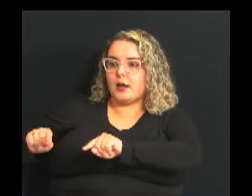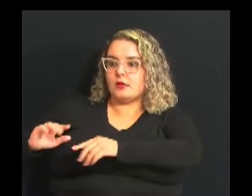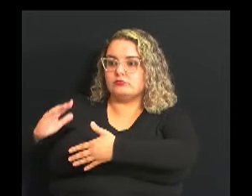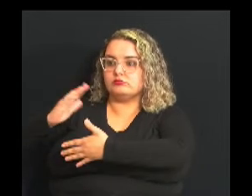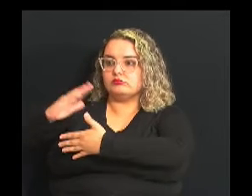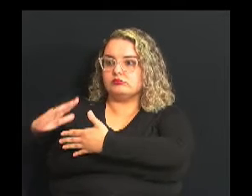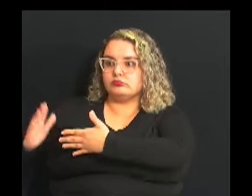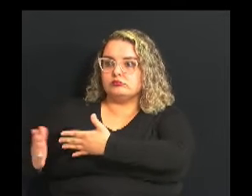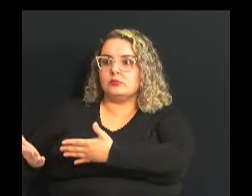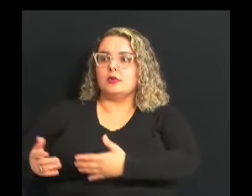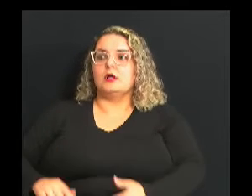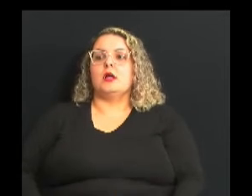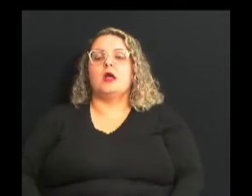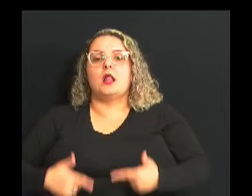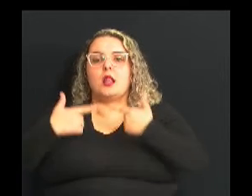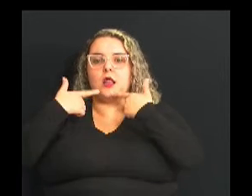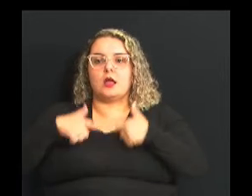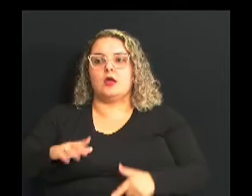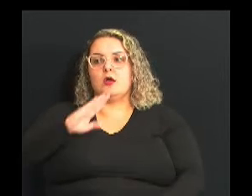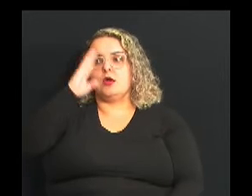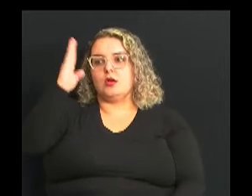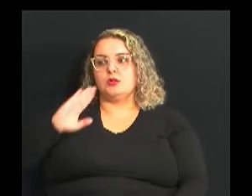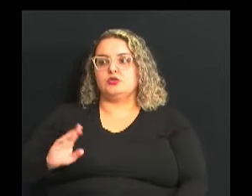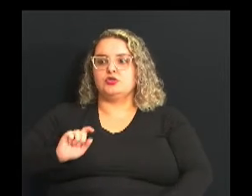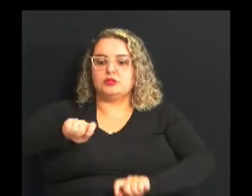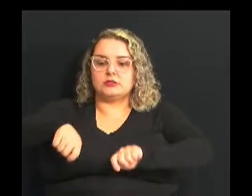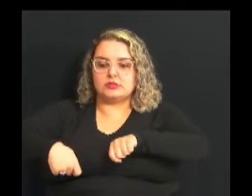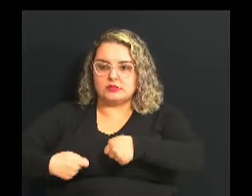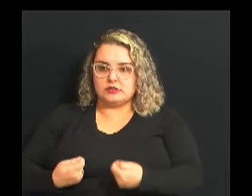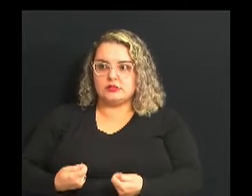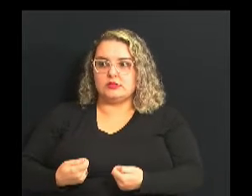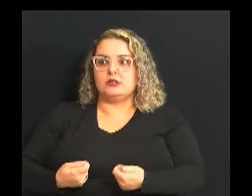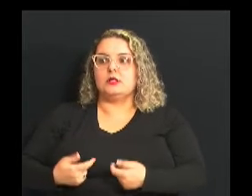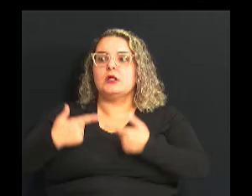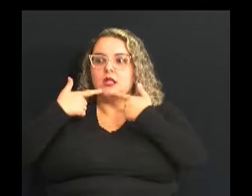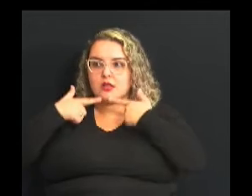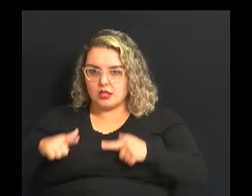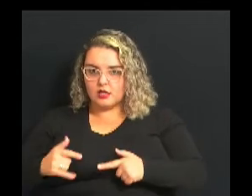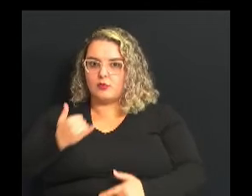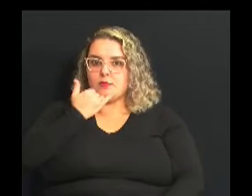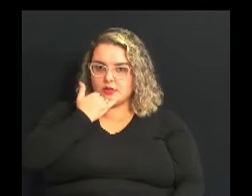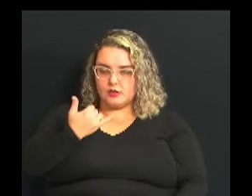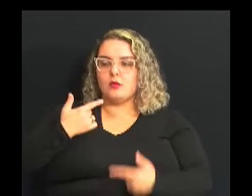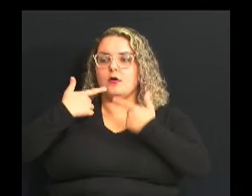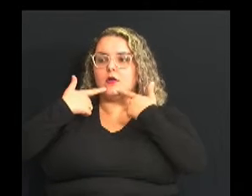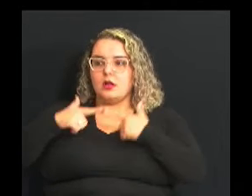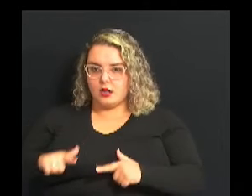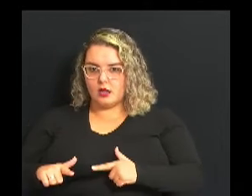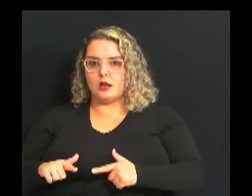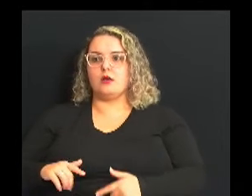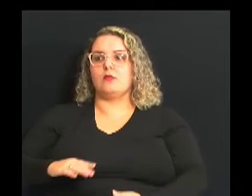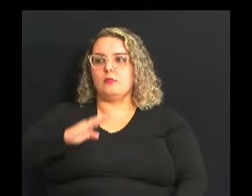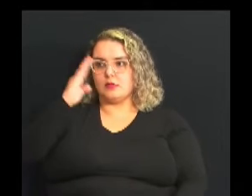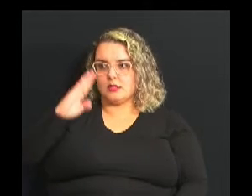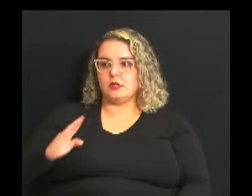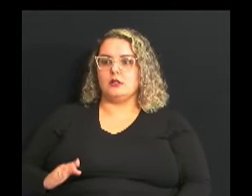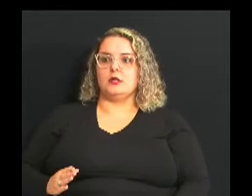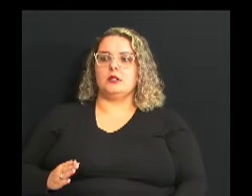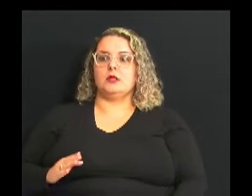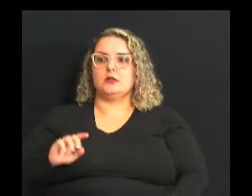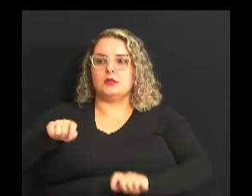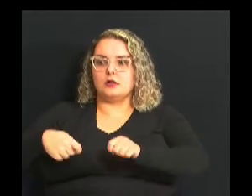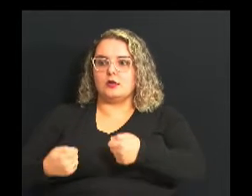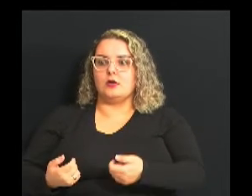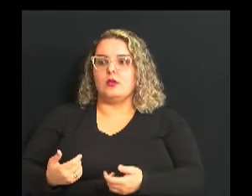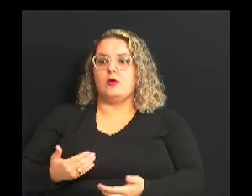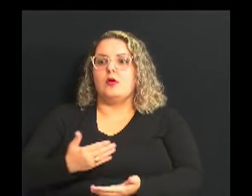da linguagem brasileira de sinais, língua brasileira de sinais, perdão, só era obrigatório nas reuniões ordinárias. Nós começamos